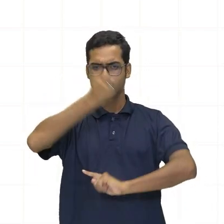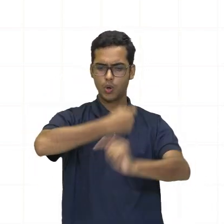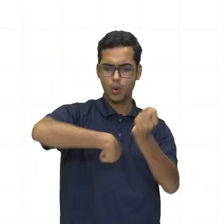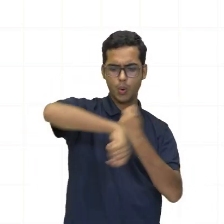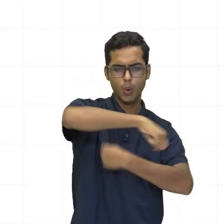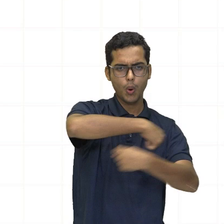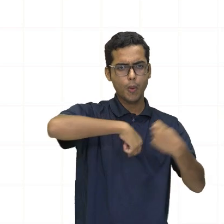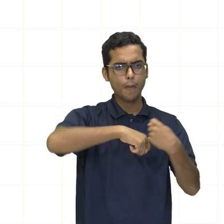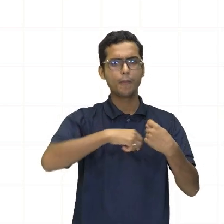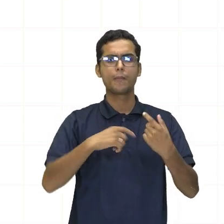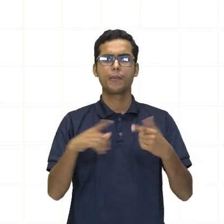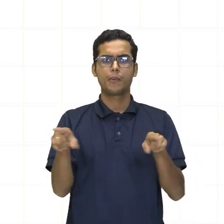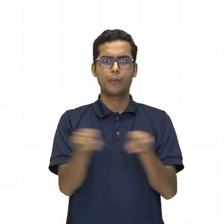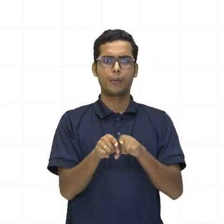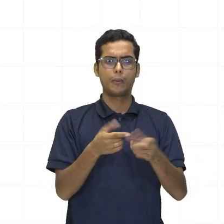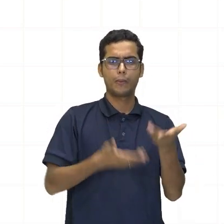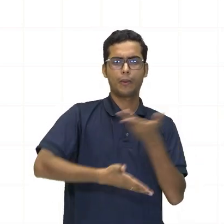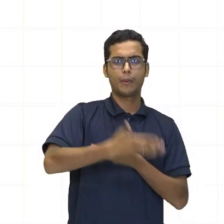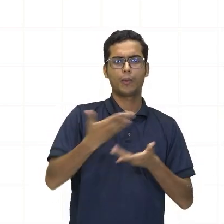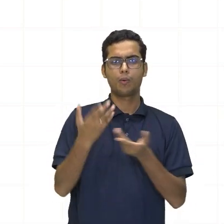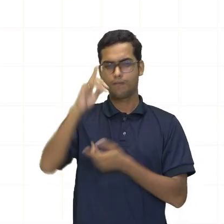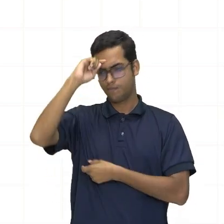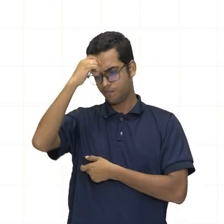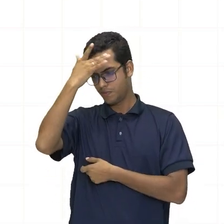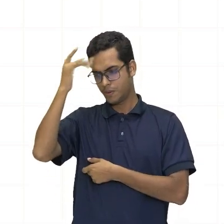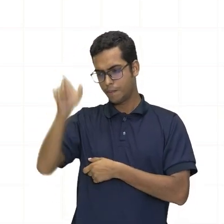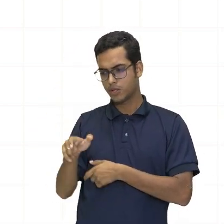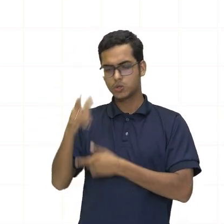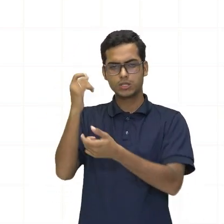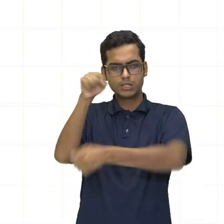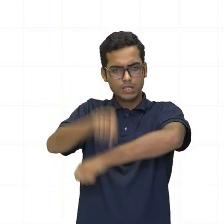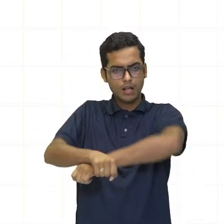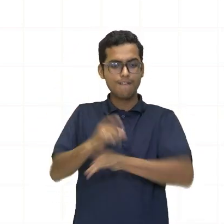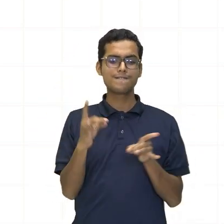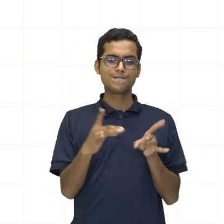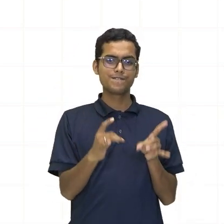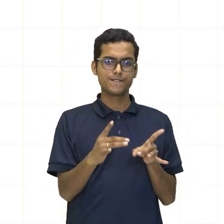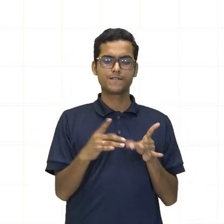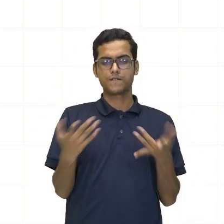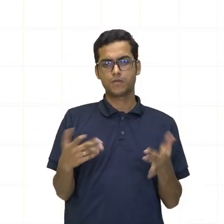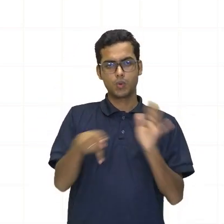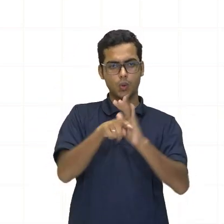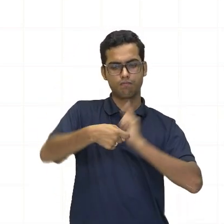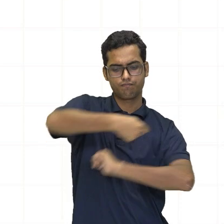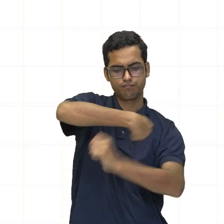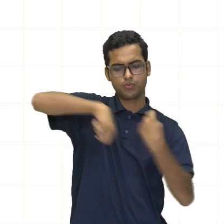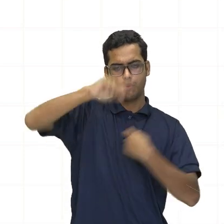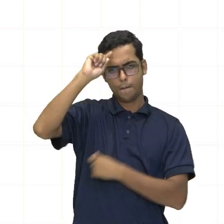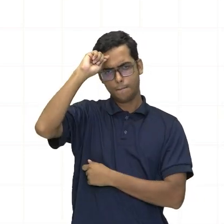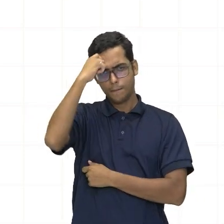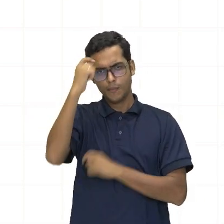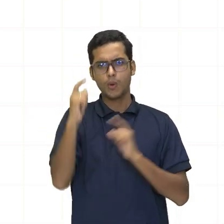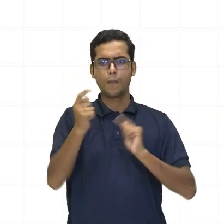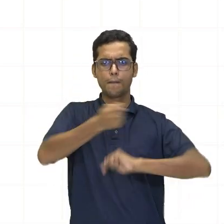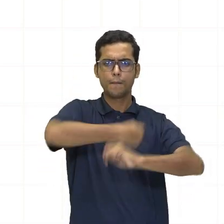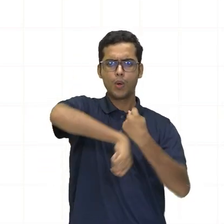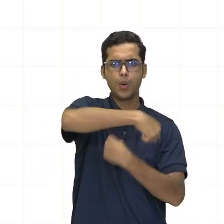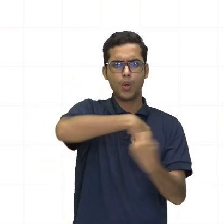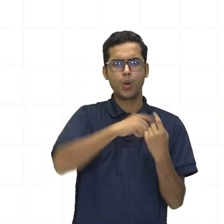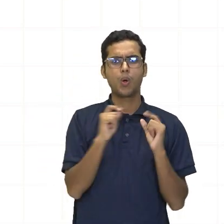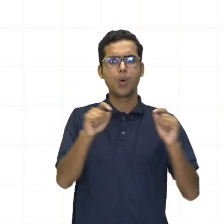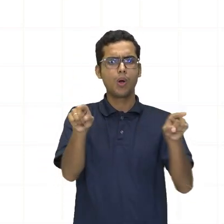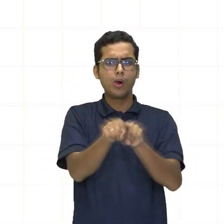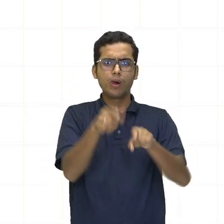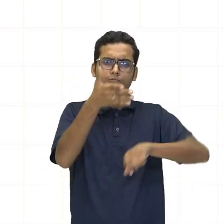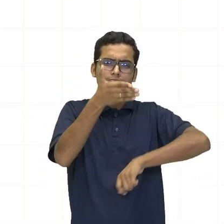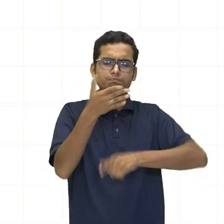ocasionou diversos conflitos internos na África, aumentando justamente a dinâmica da prática,